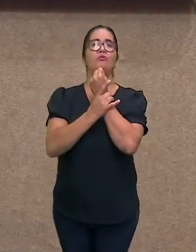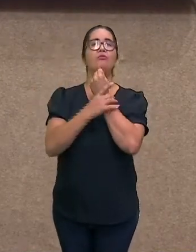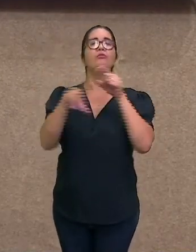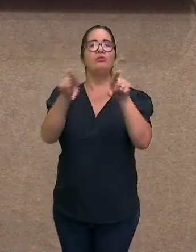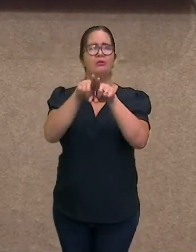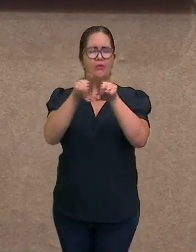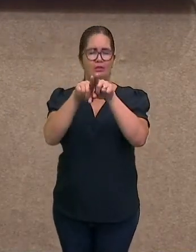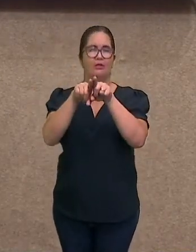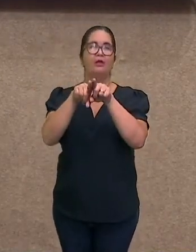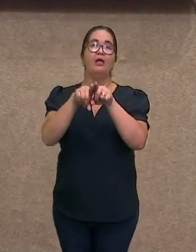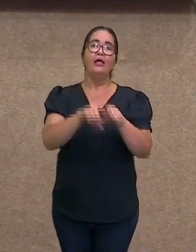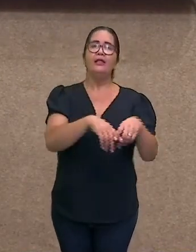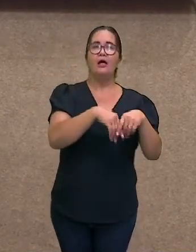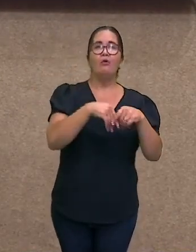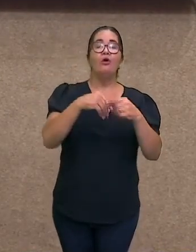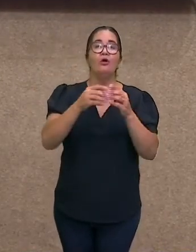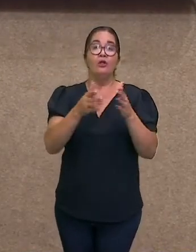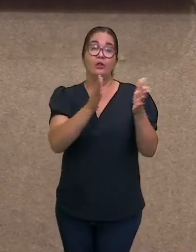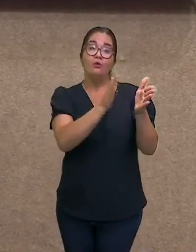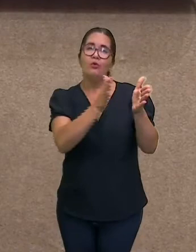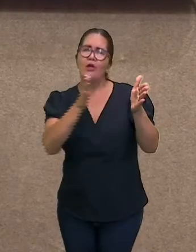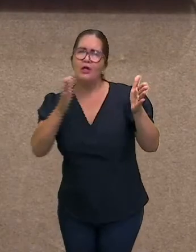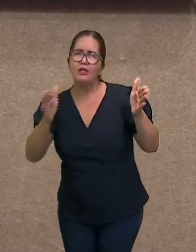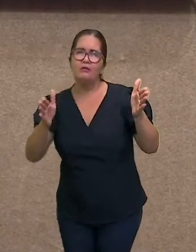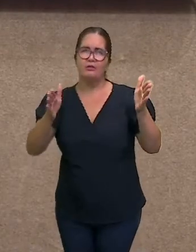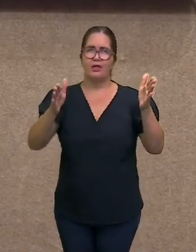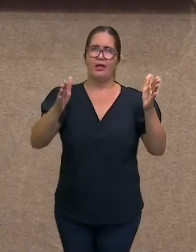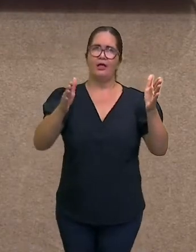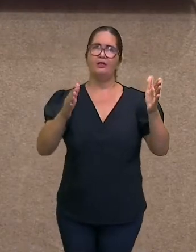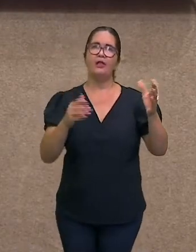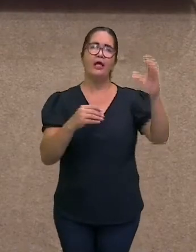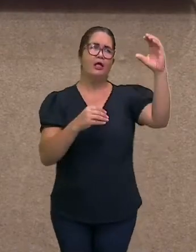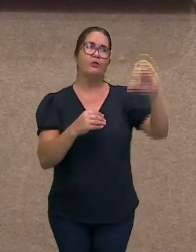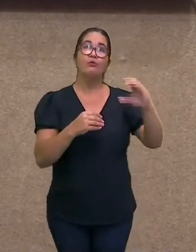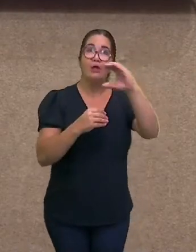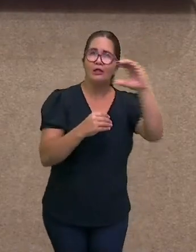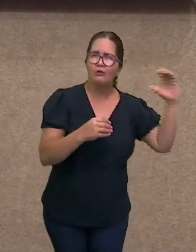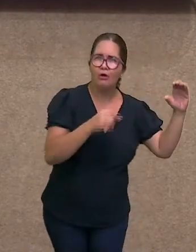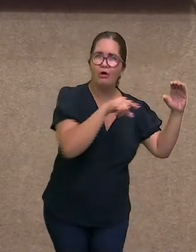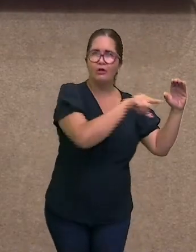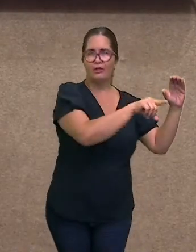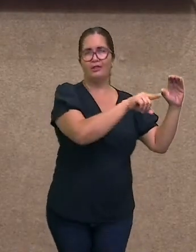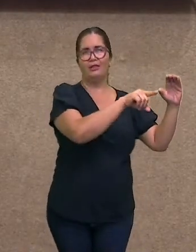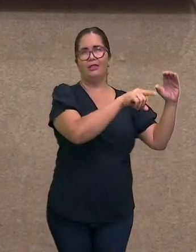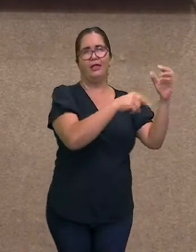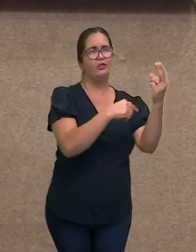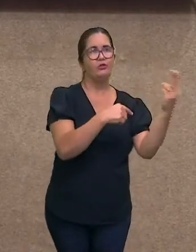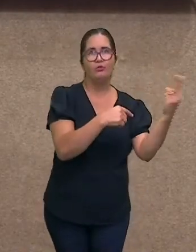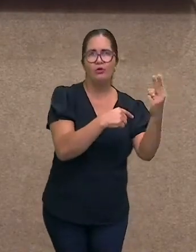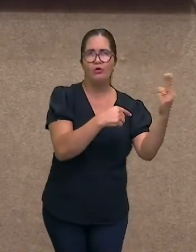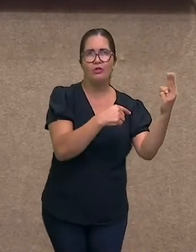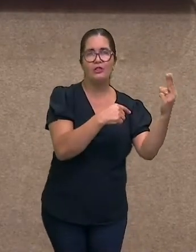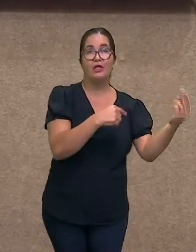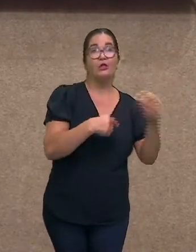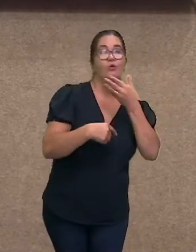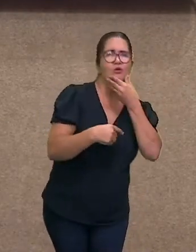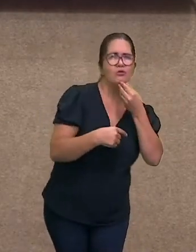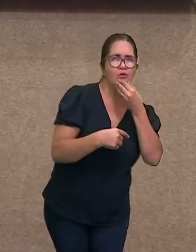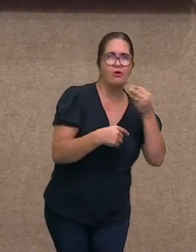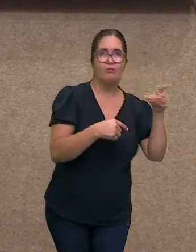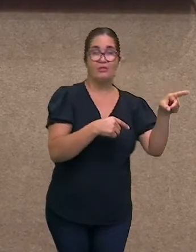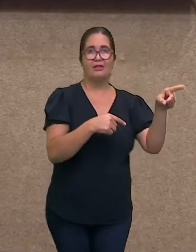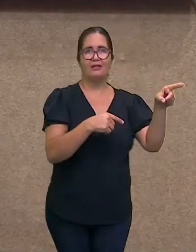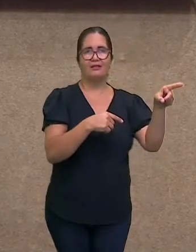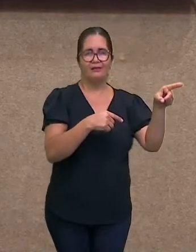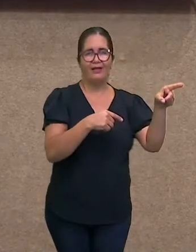Durante o reinado dos reis católicos Isabel e Fernando, Isabel de Castela e Fernando de Aragão,